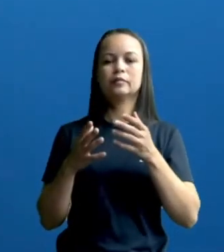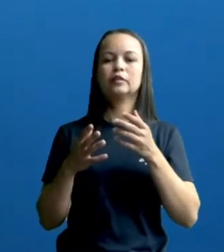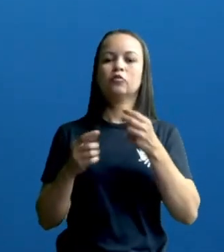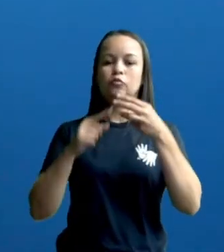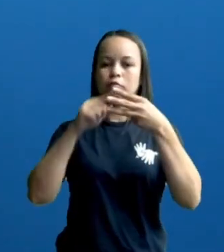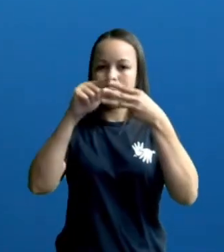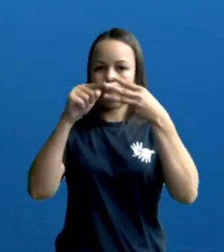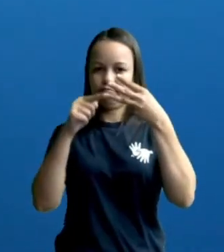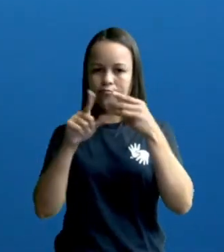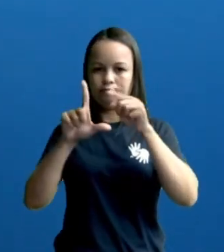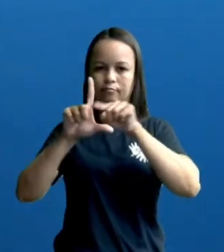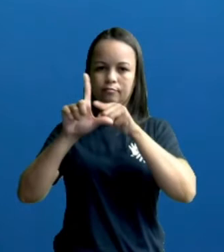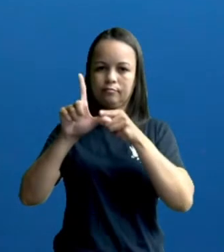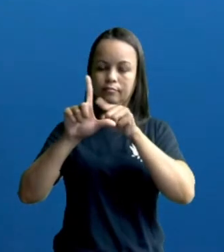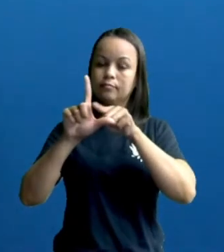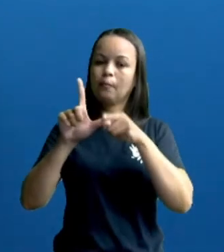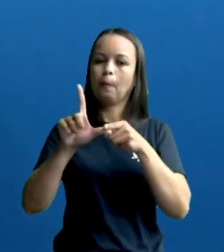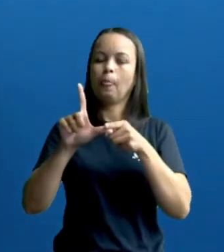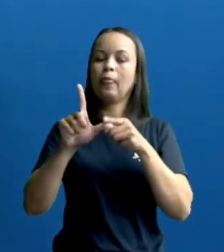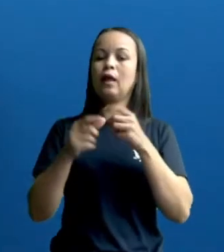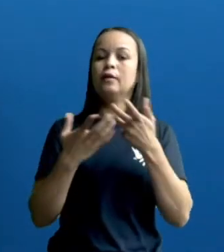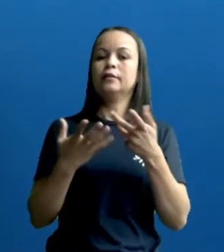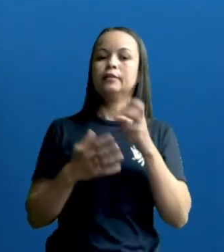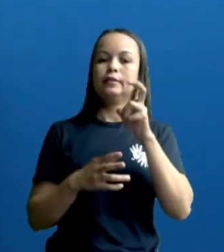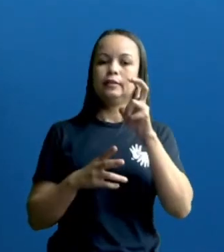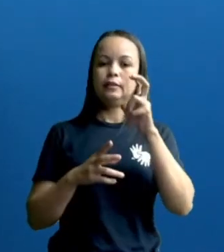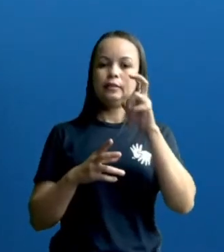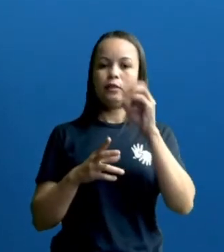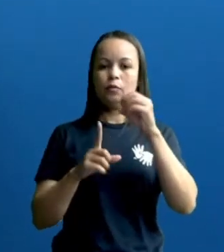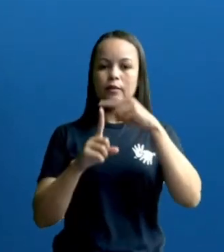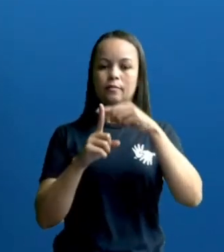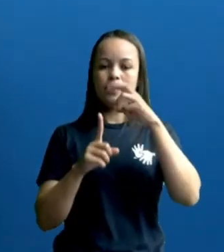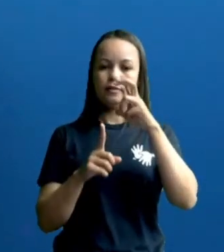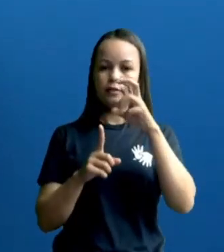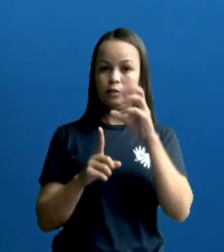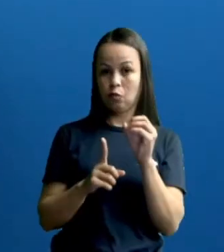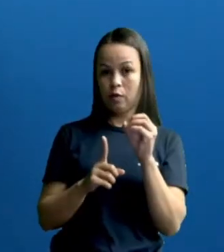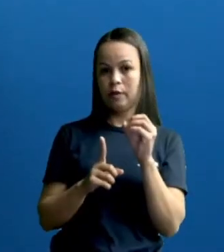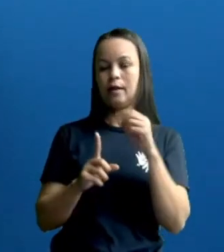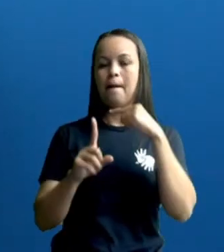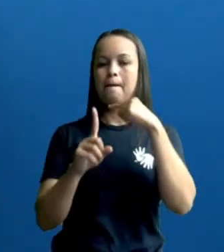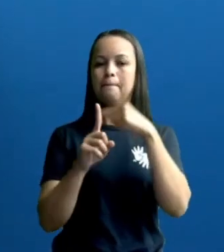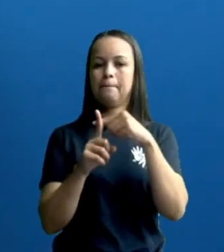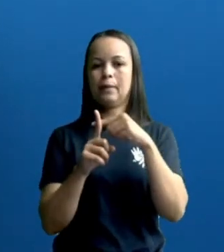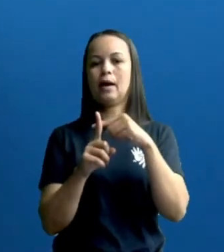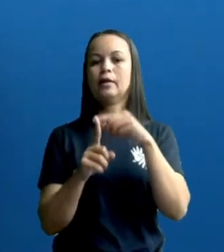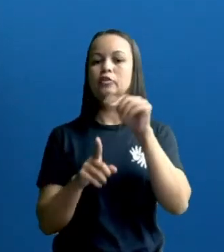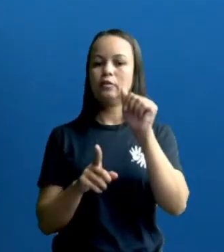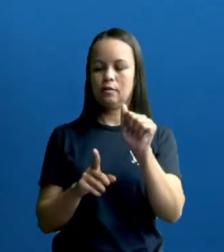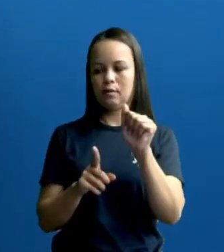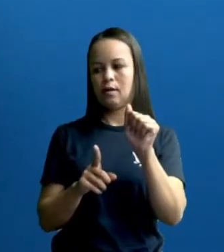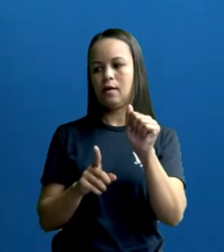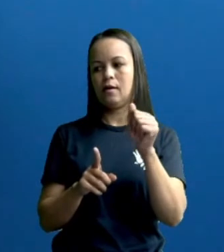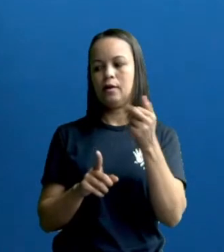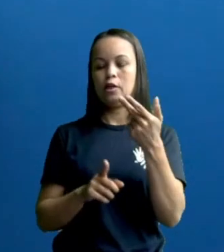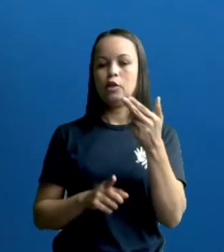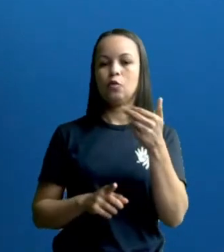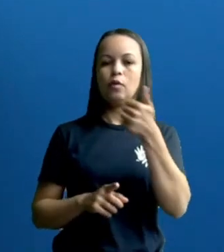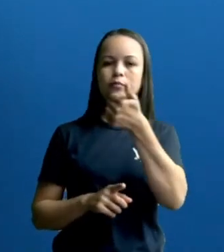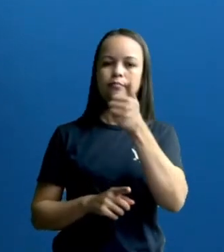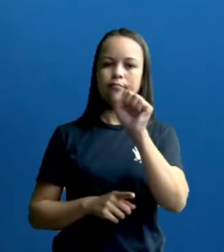três ângulos, tá? 50 mais 50 mais A é igual